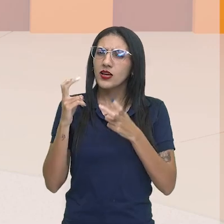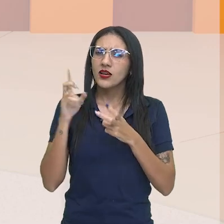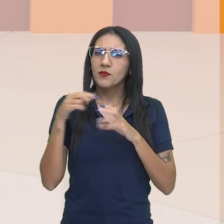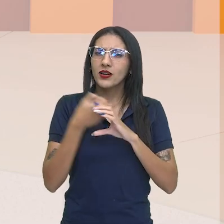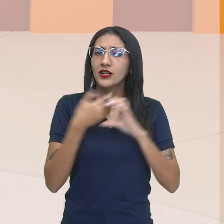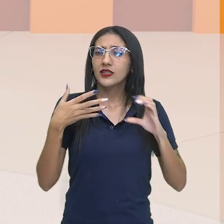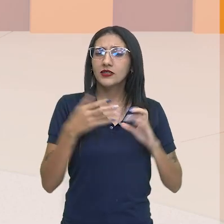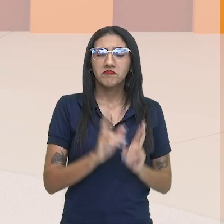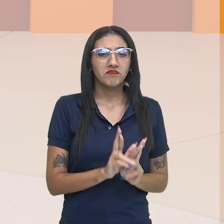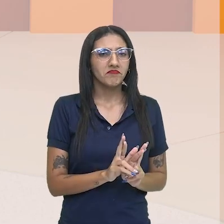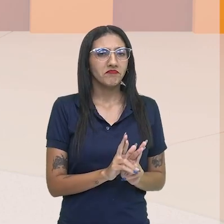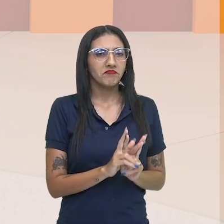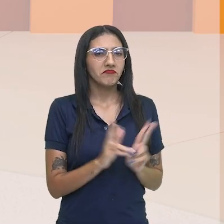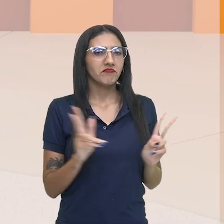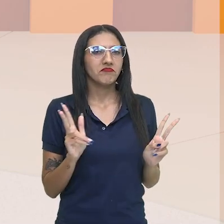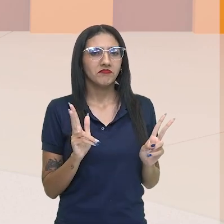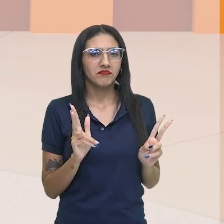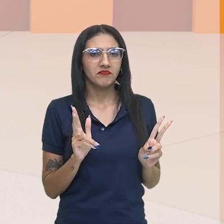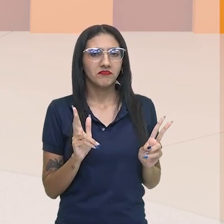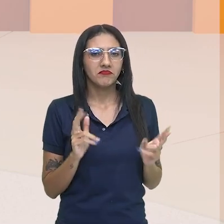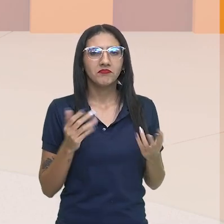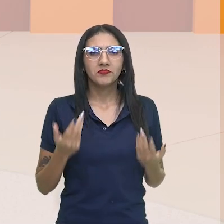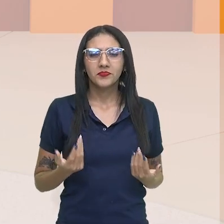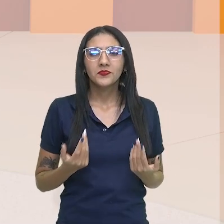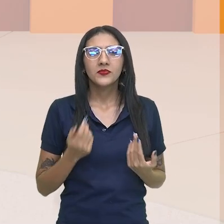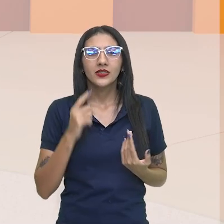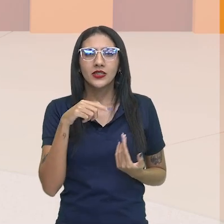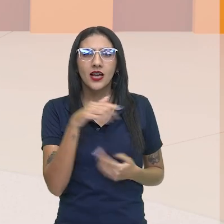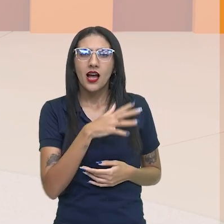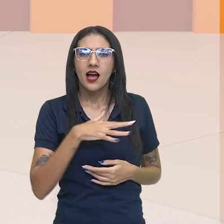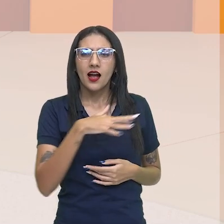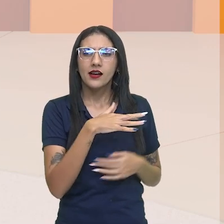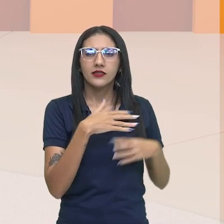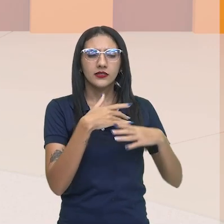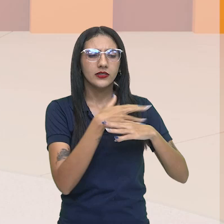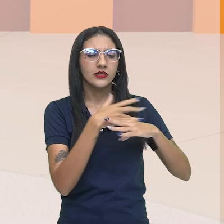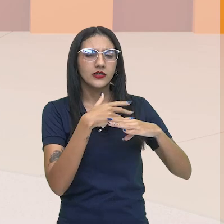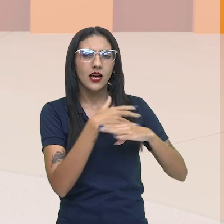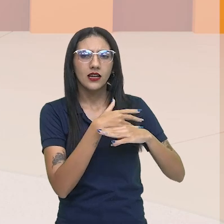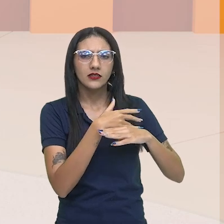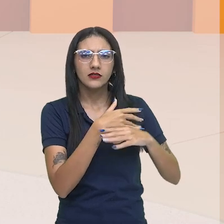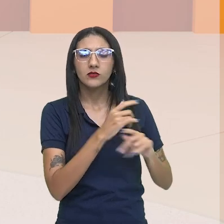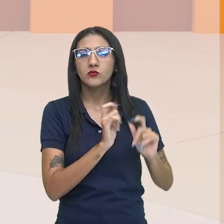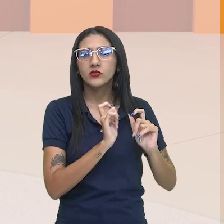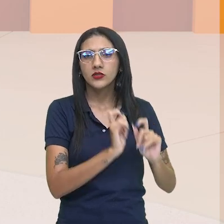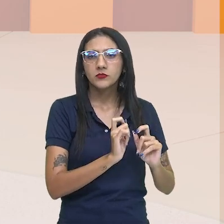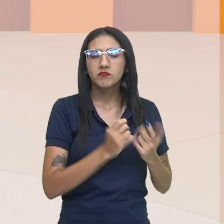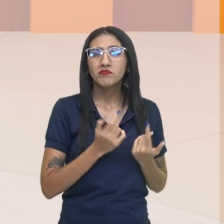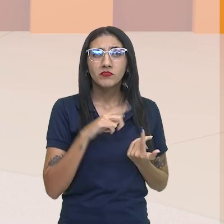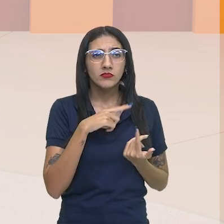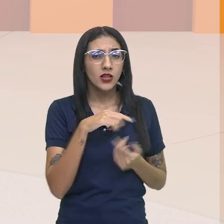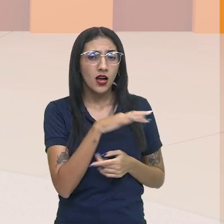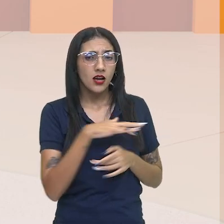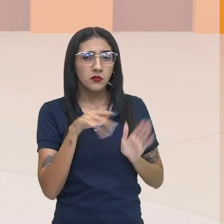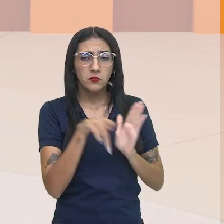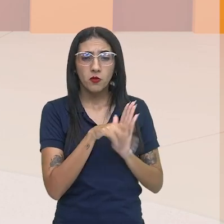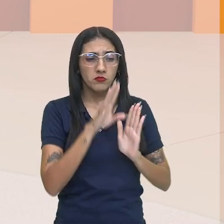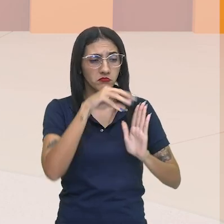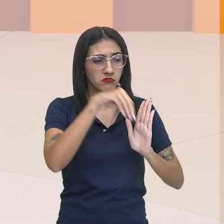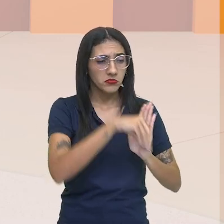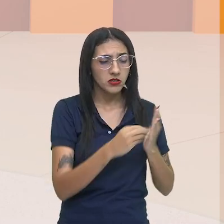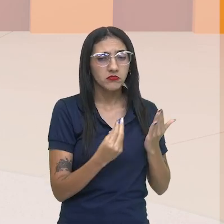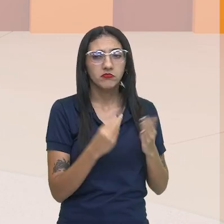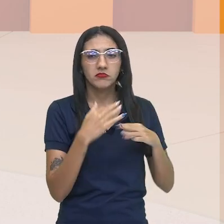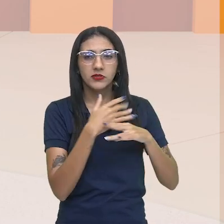característica totalmente diferente. Né? Quando a gente fala de espaço urbano, a gente está falando exatamente, né, das áreas de cidade, que tem